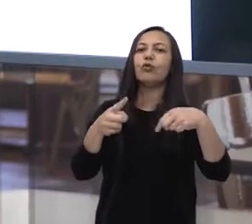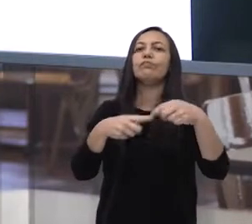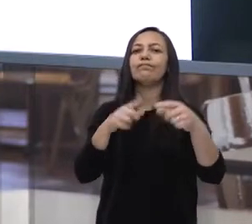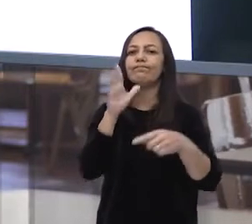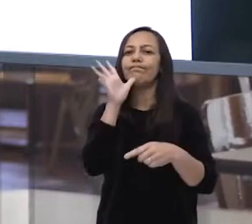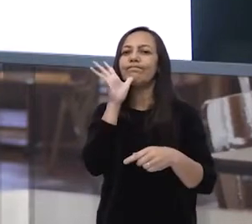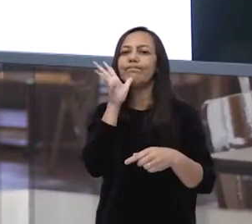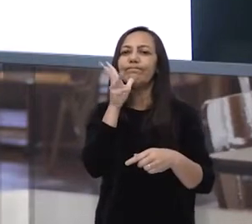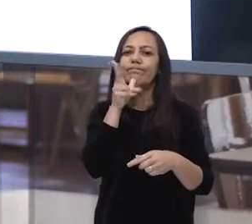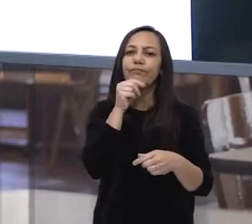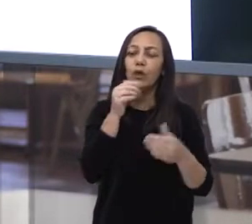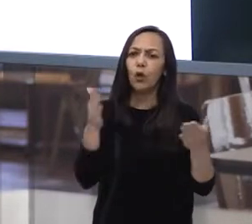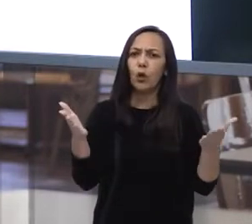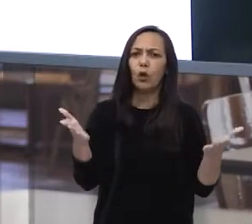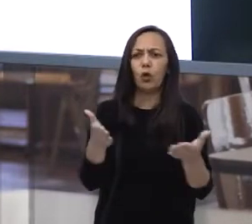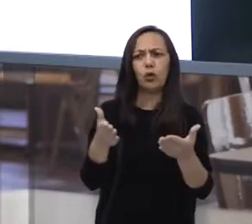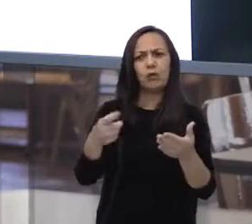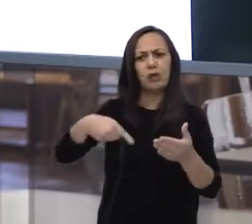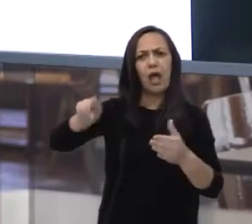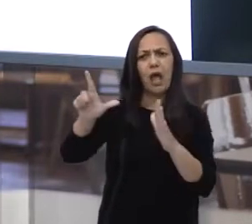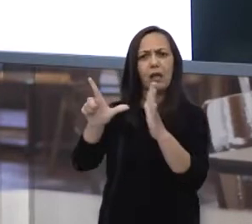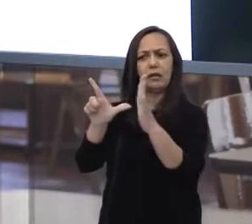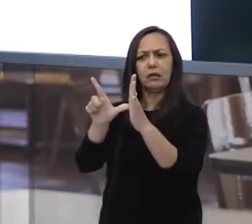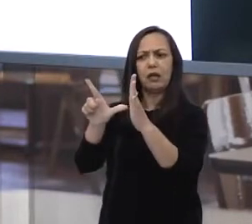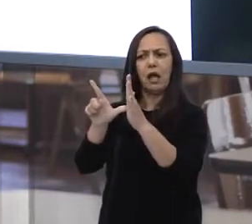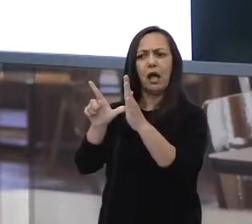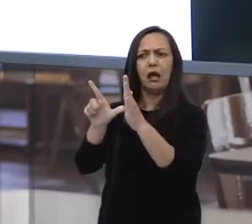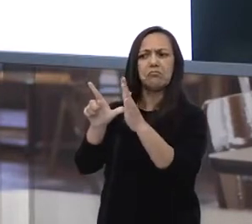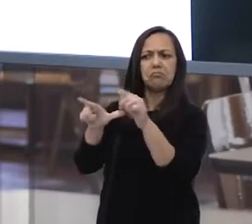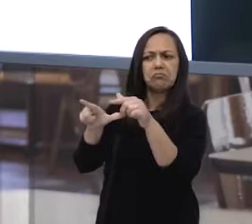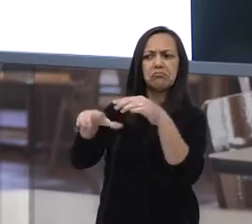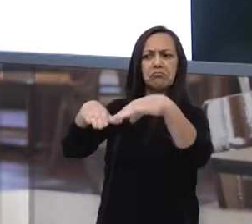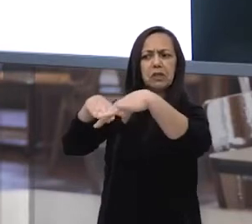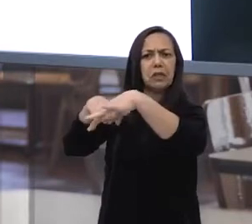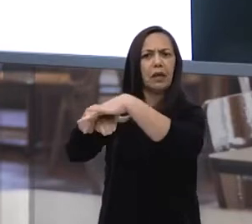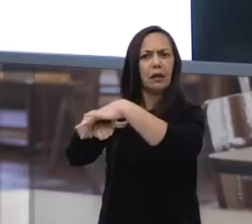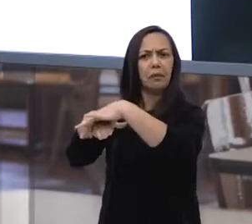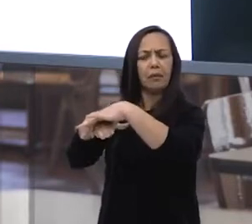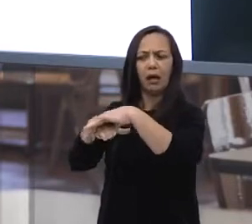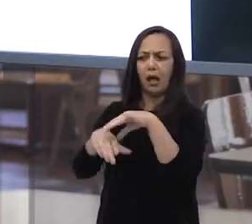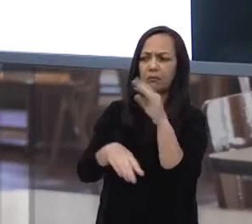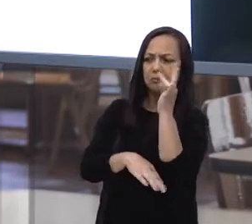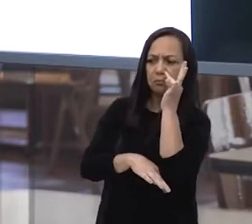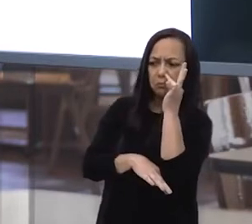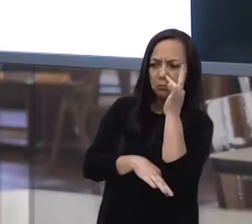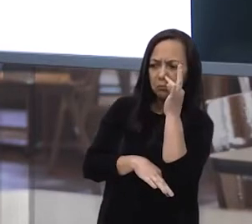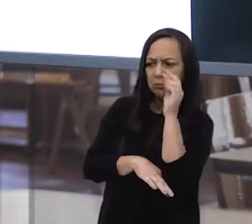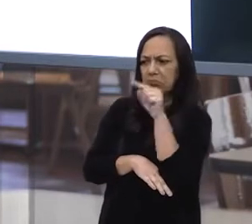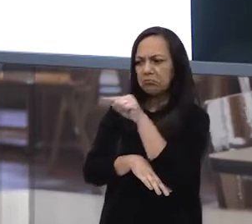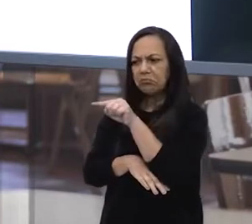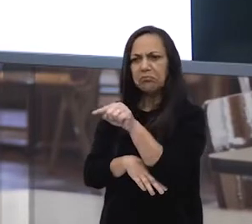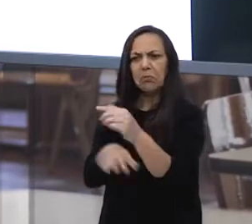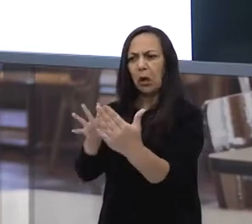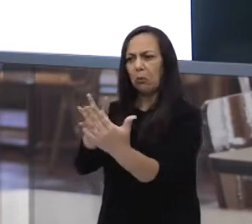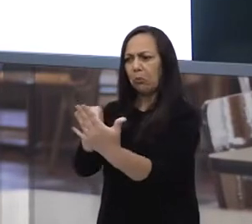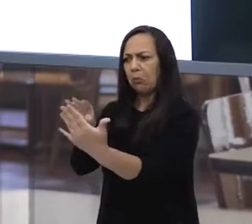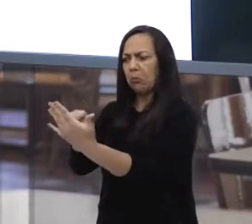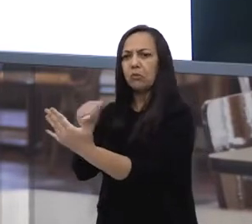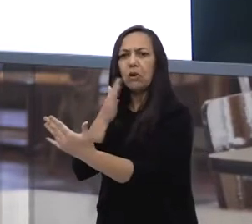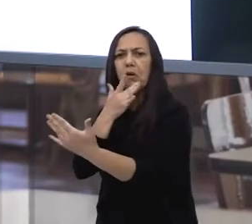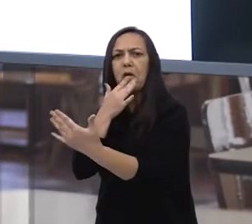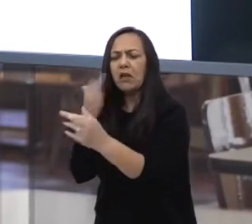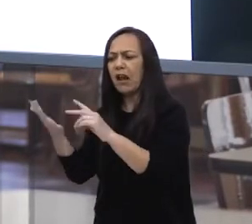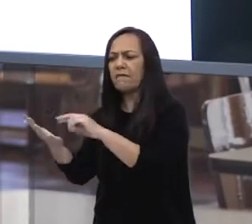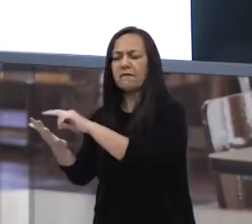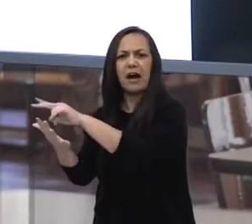demoravam. Hoje você chega numa loja, tipo numa sapataria, e você consegue escolher vários modelos, cores, tamanhos